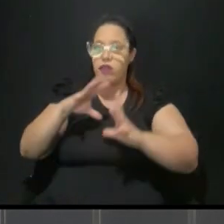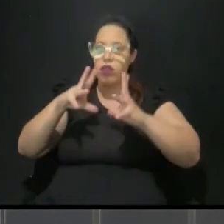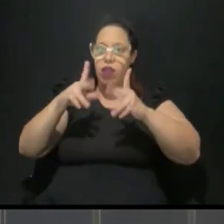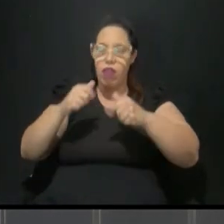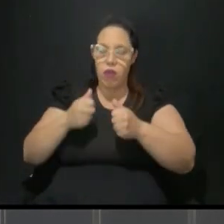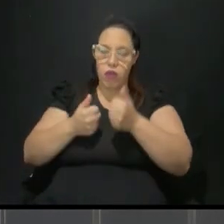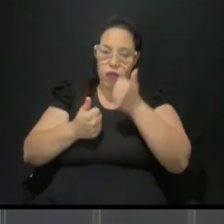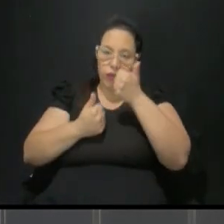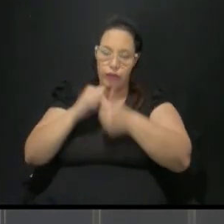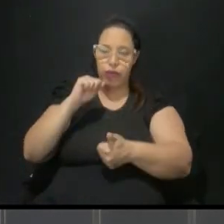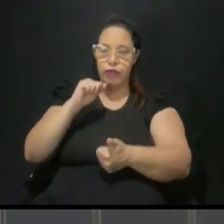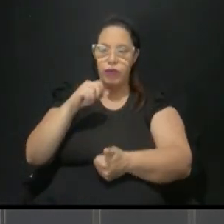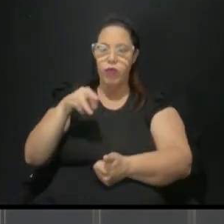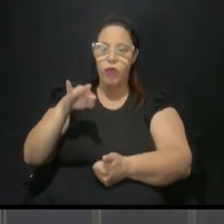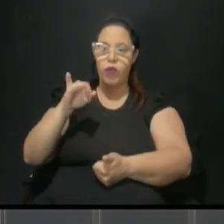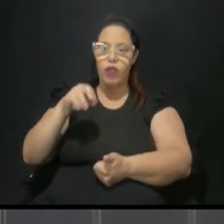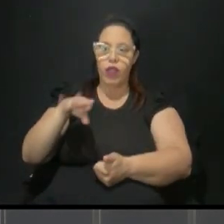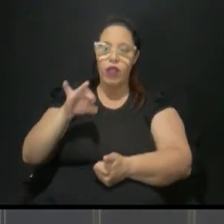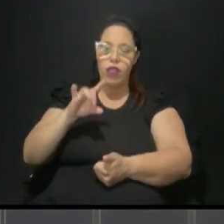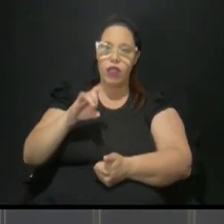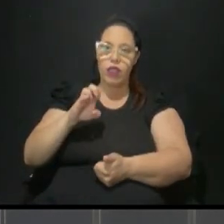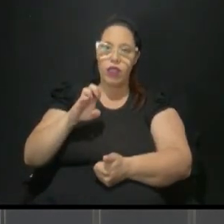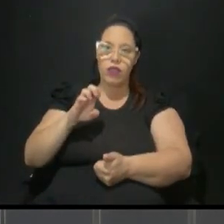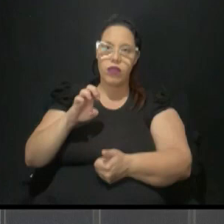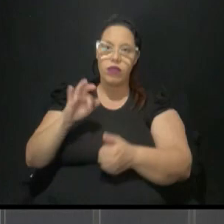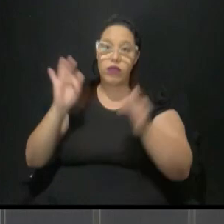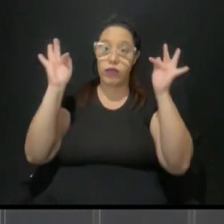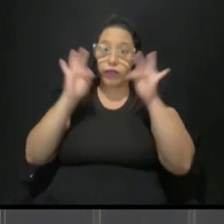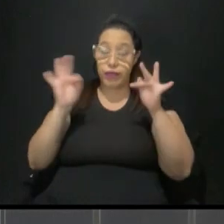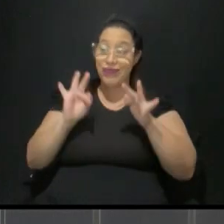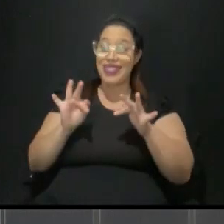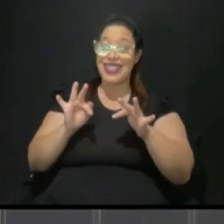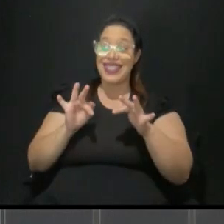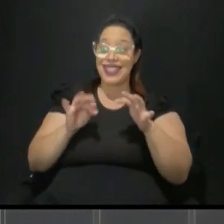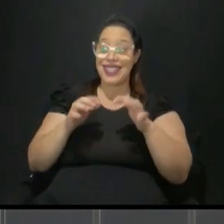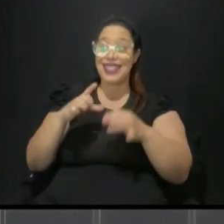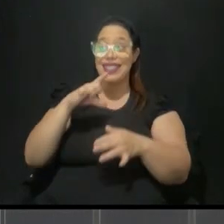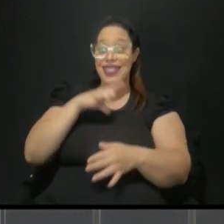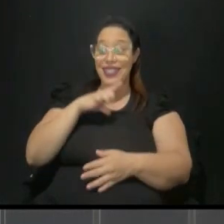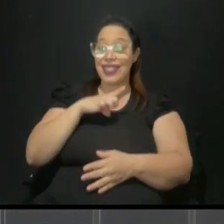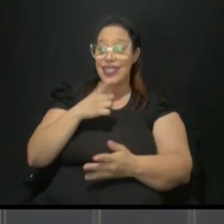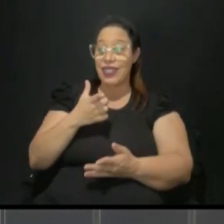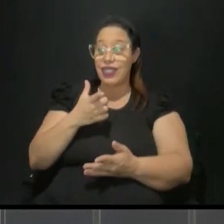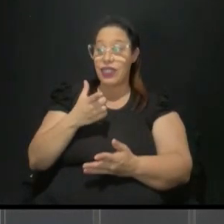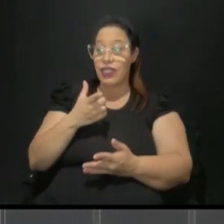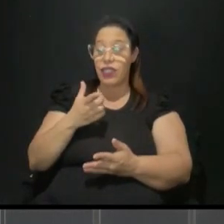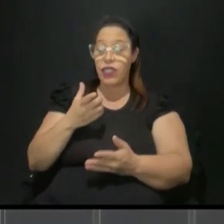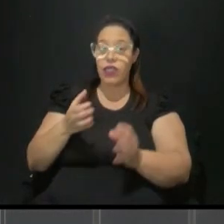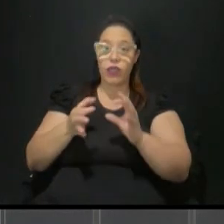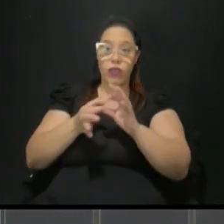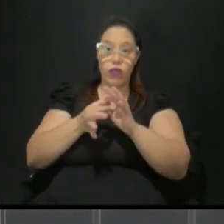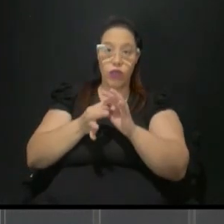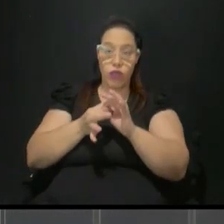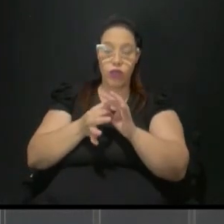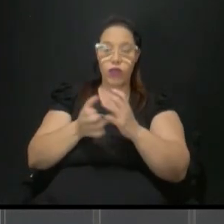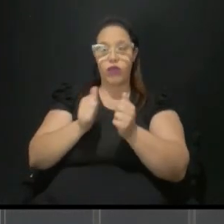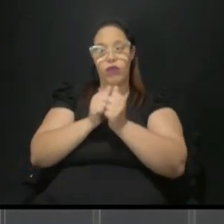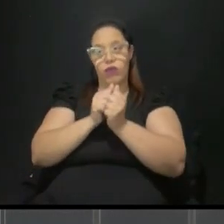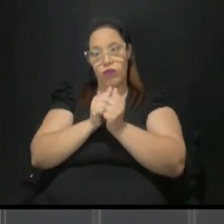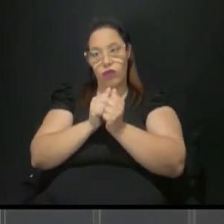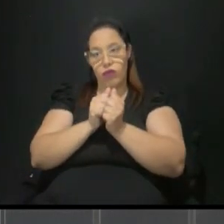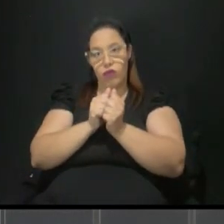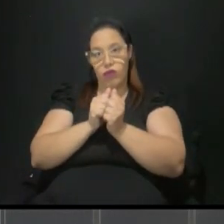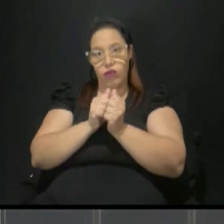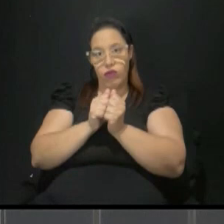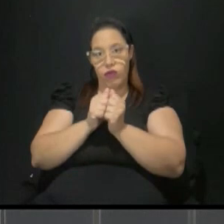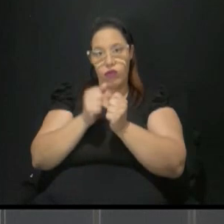E aí a felicidade também de ter, né, a associação junto conosco, porque o ano passado, final